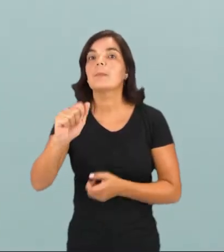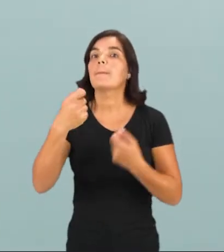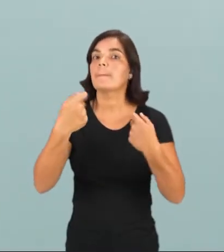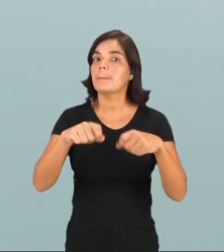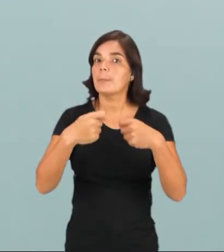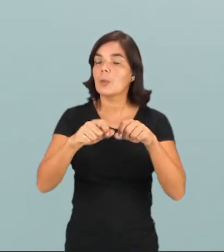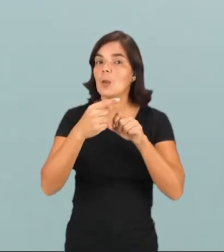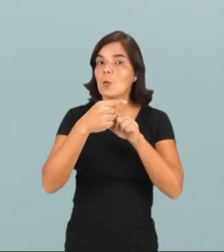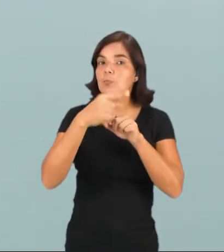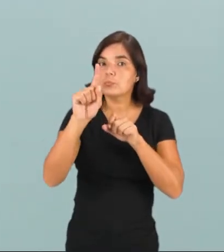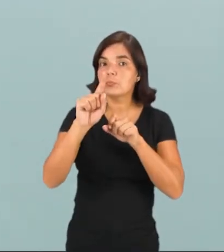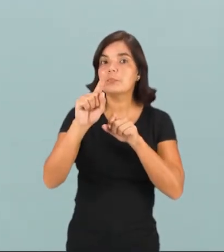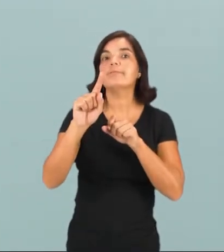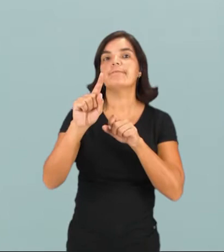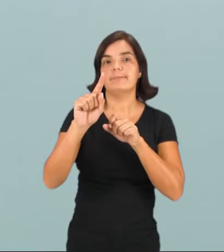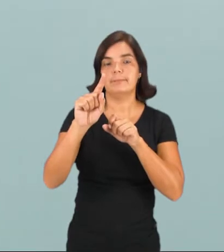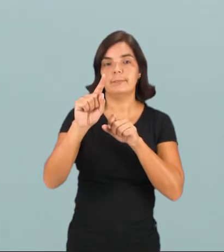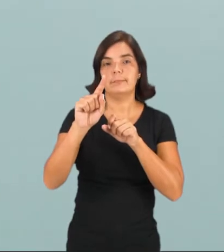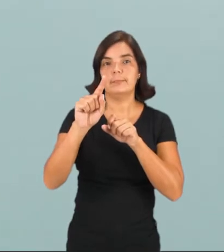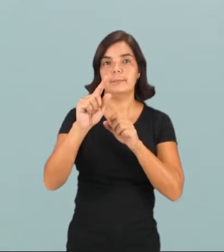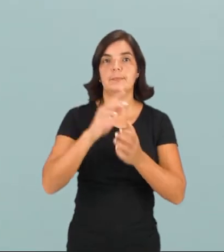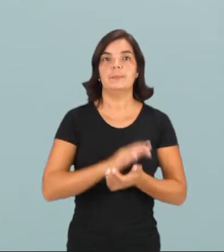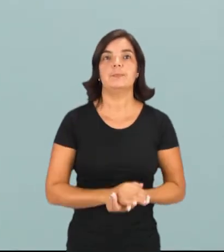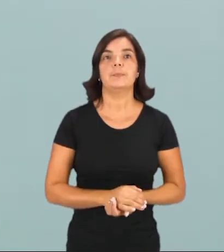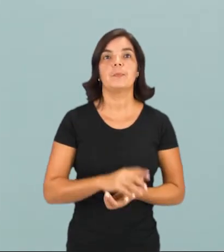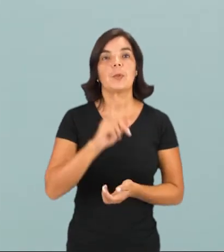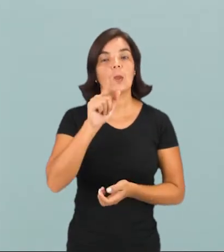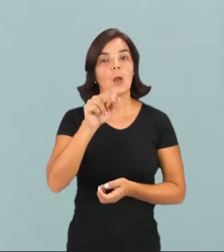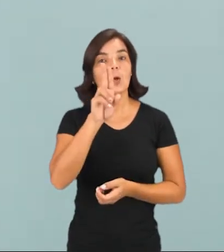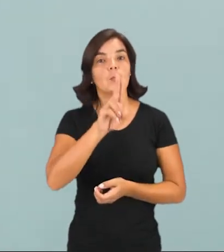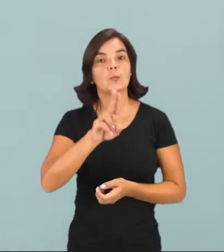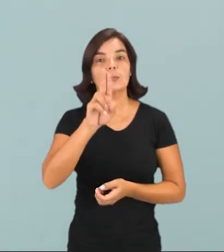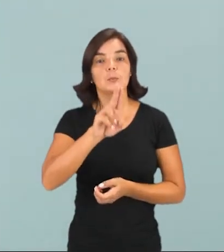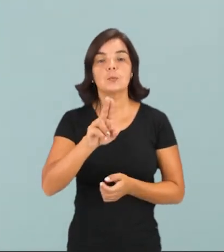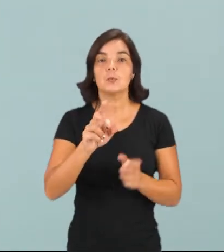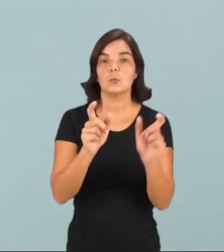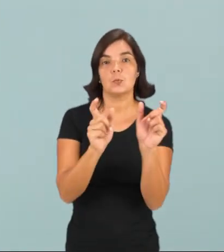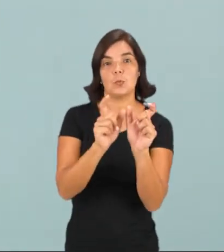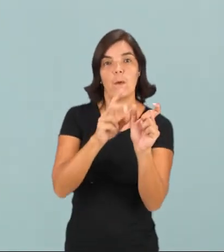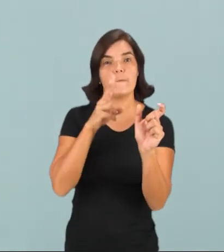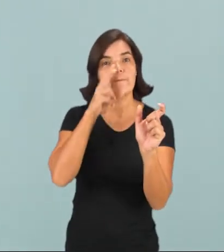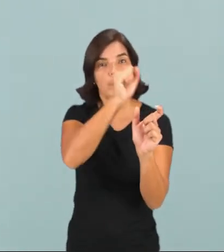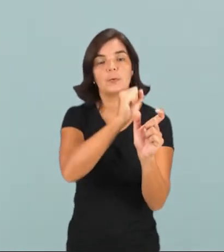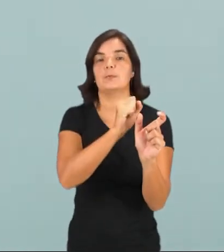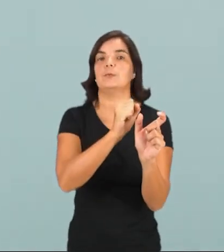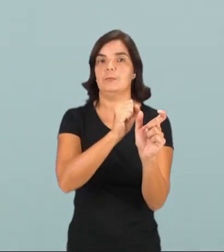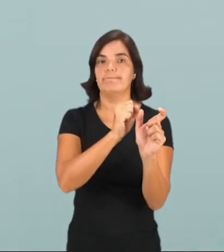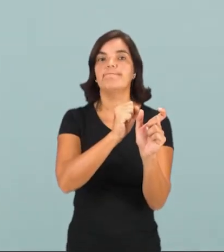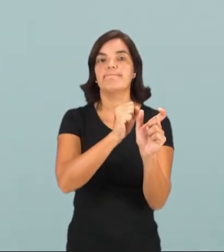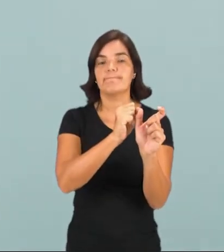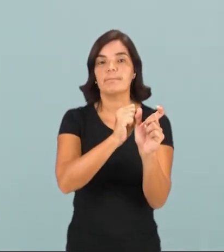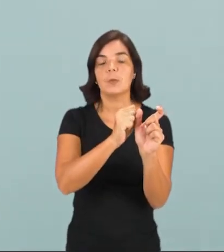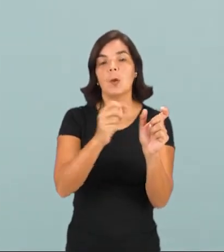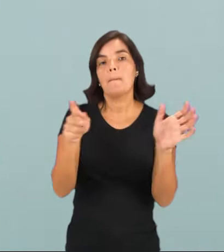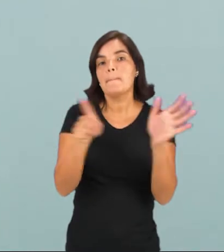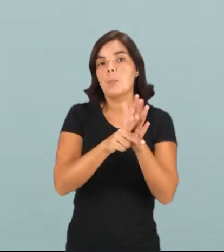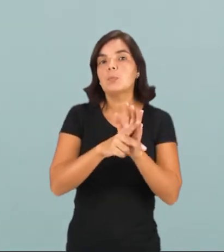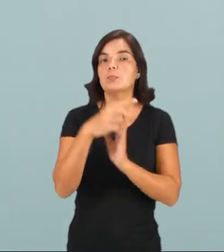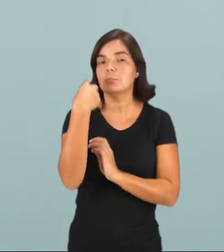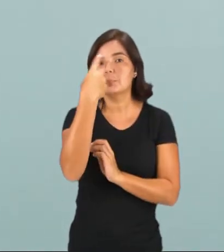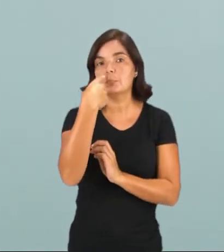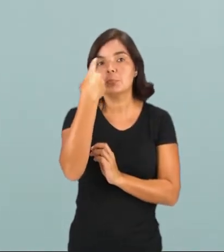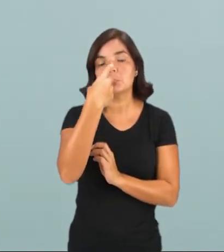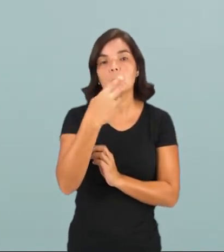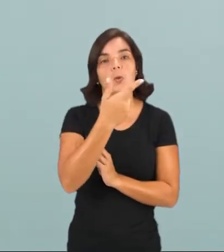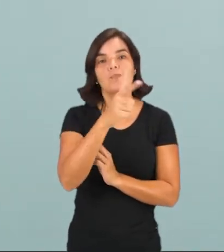acento que nós chamamos de tilde. É o acento que vai marcar a sílaba tônica, é um acento específico da língua espanhola, não tem um